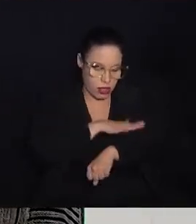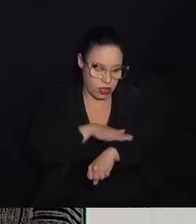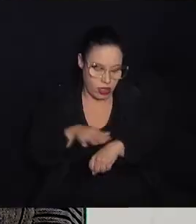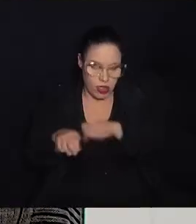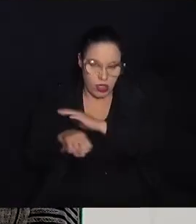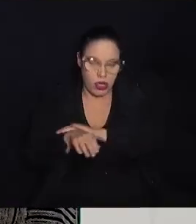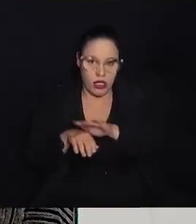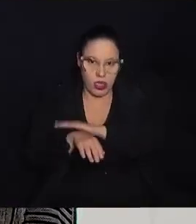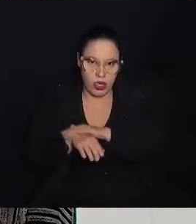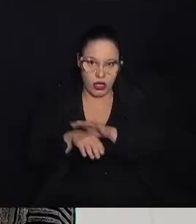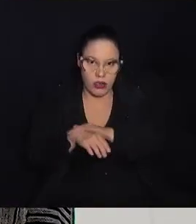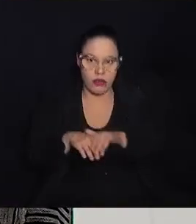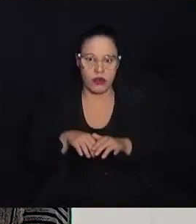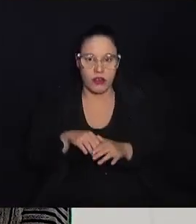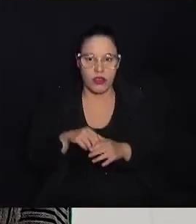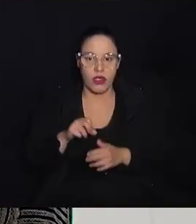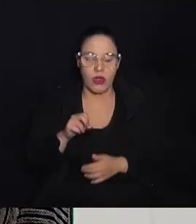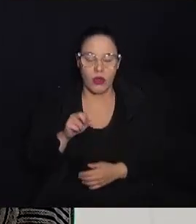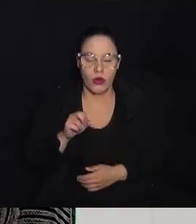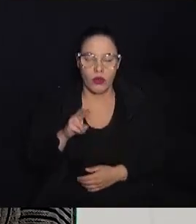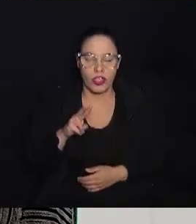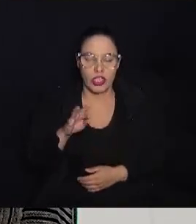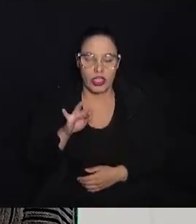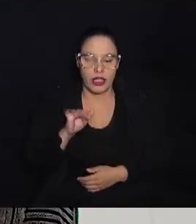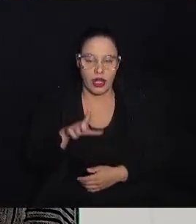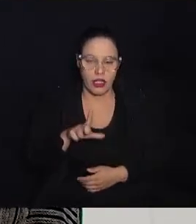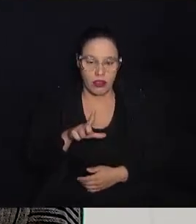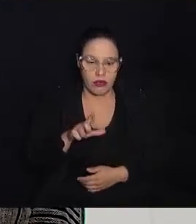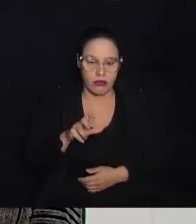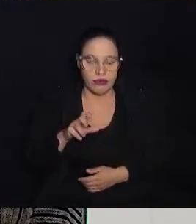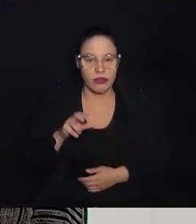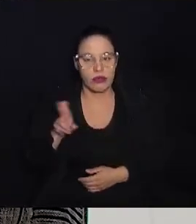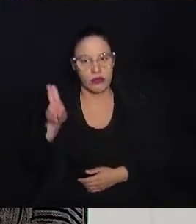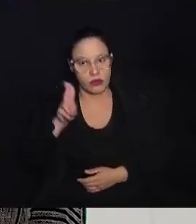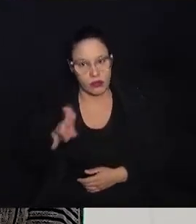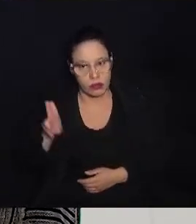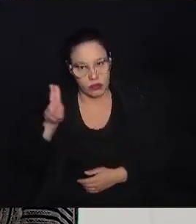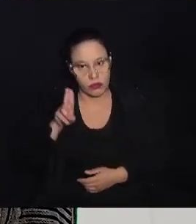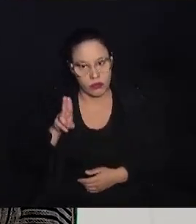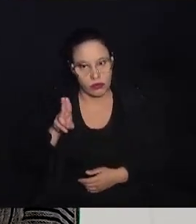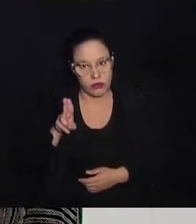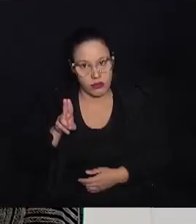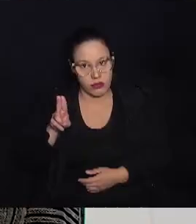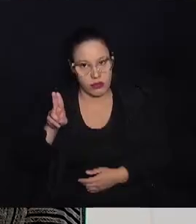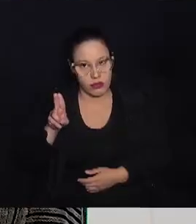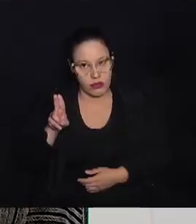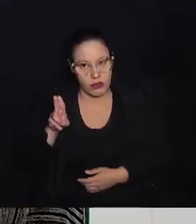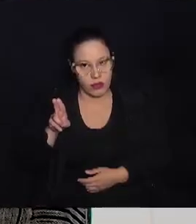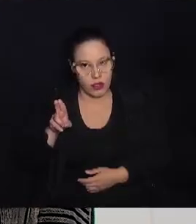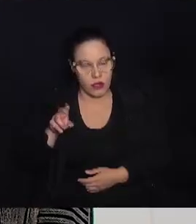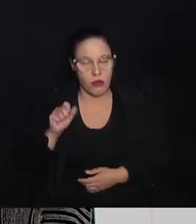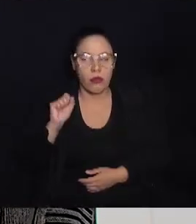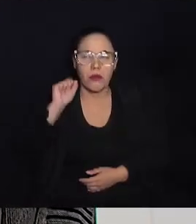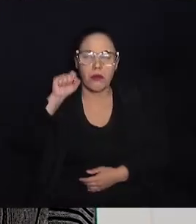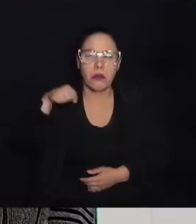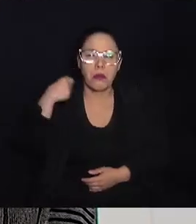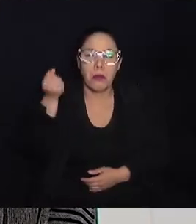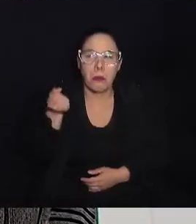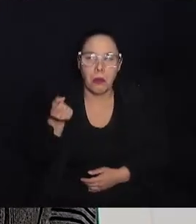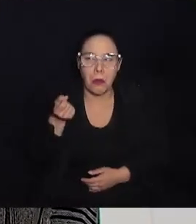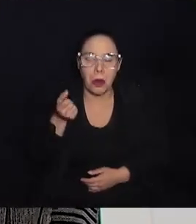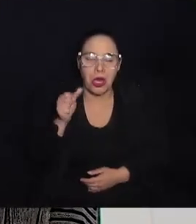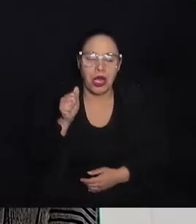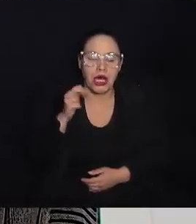pomada contendo o princípio ativo através de extrato vegetal que pode ser utilizado Então comparativamente até com com uma